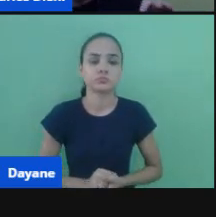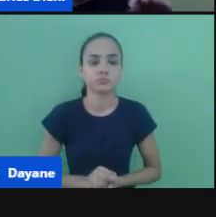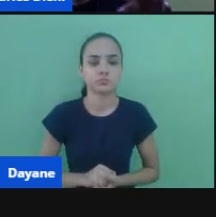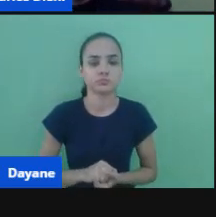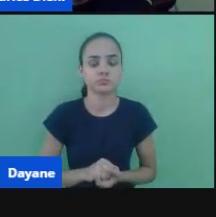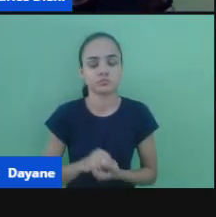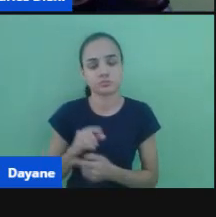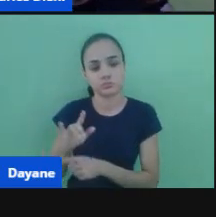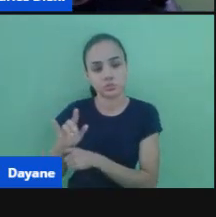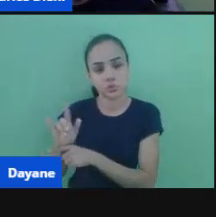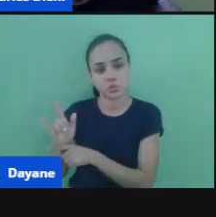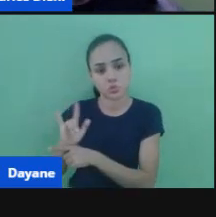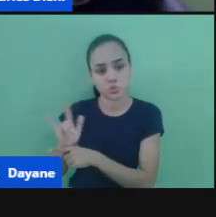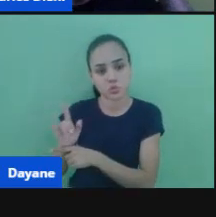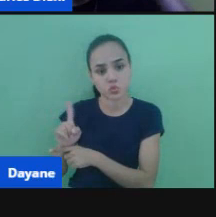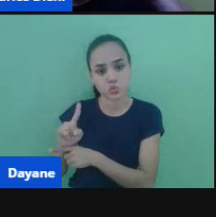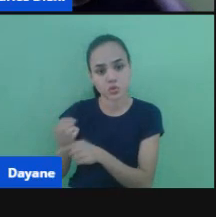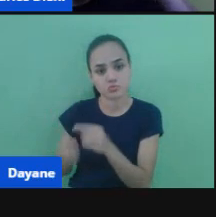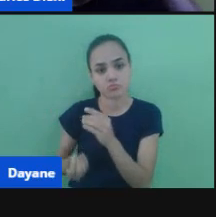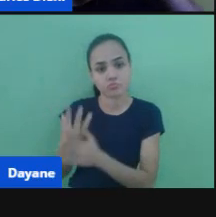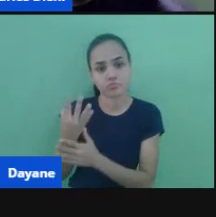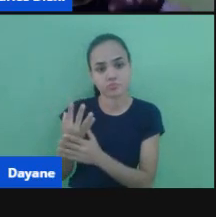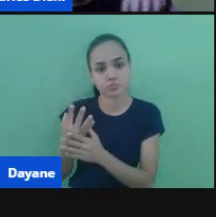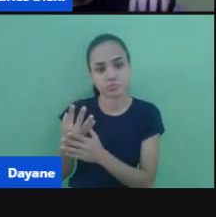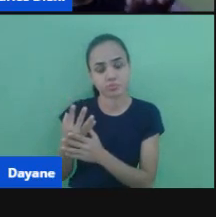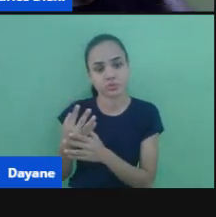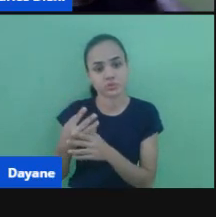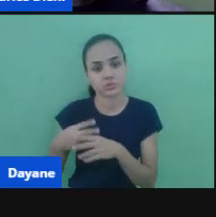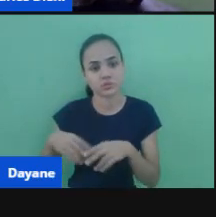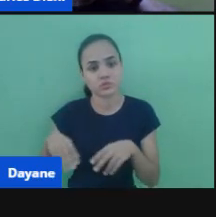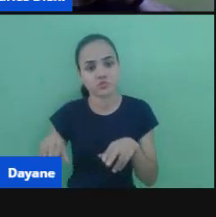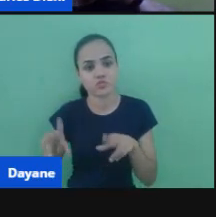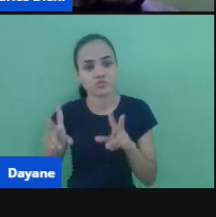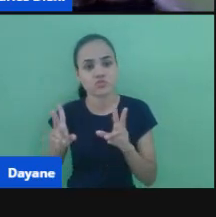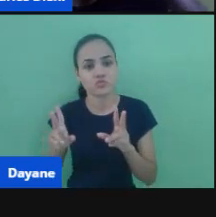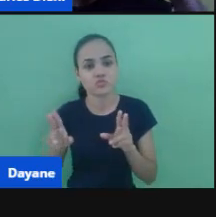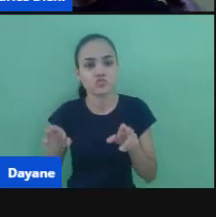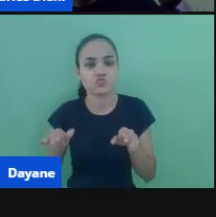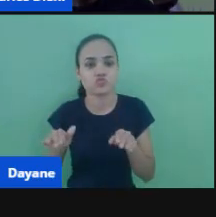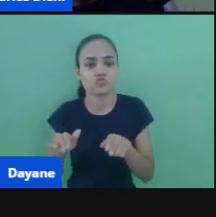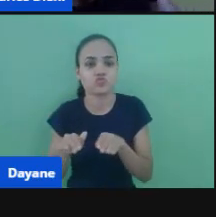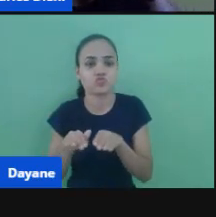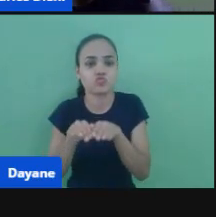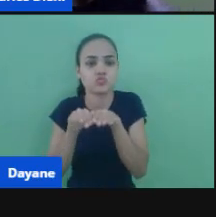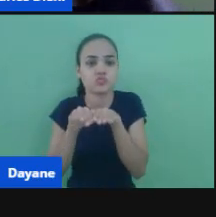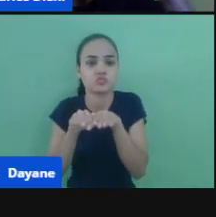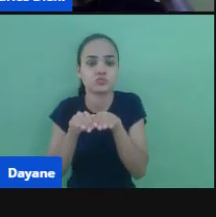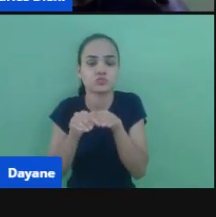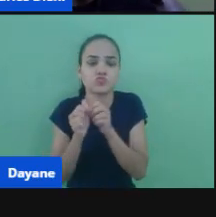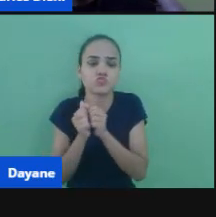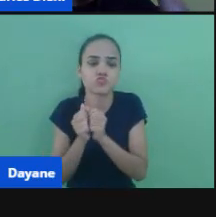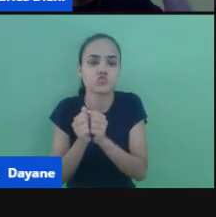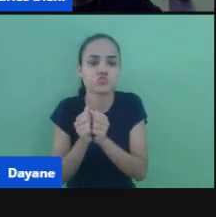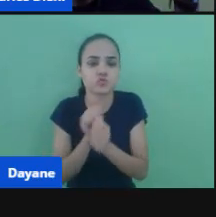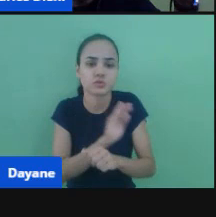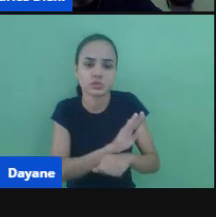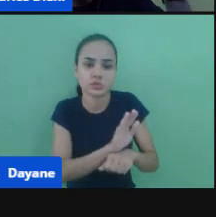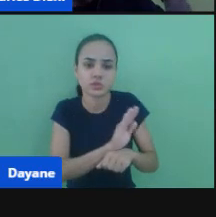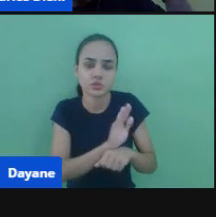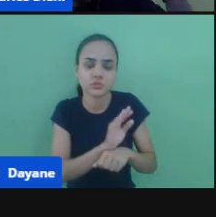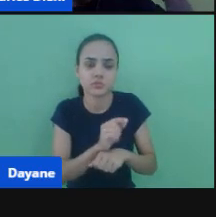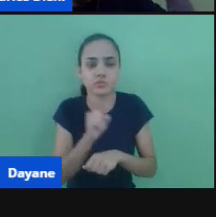cinema. As primeiras projeções vistas animadas dos irmãos Lumière lá em Paris, eles